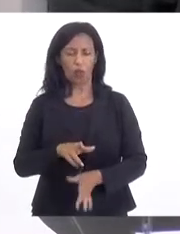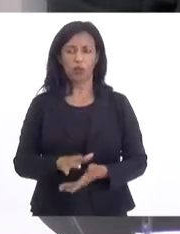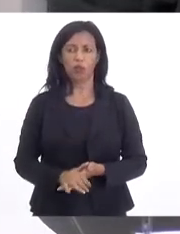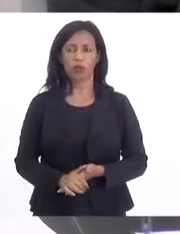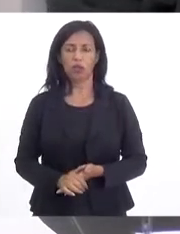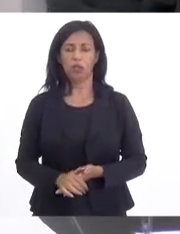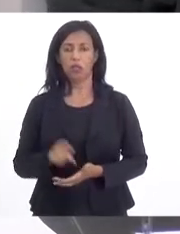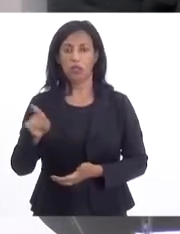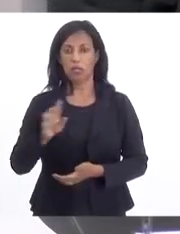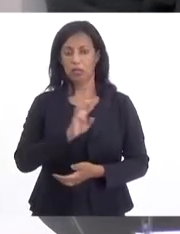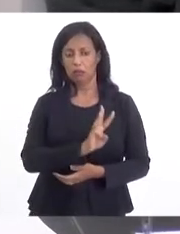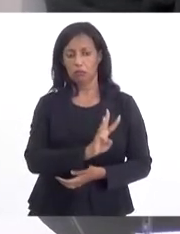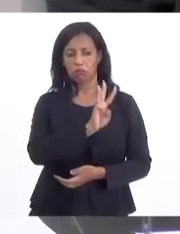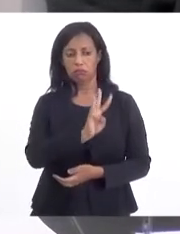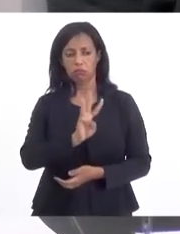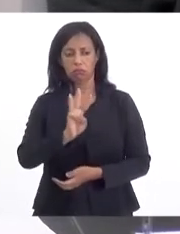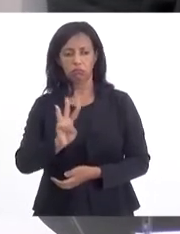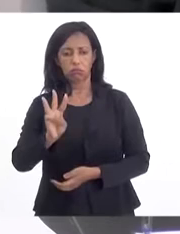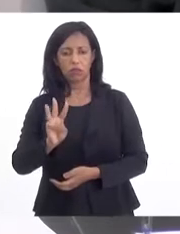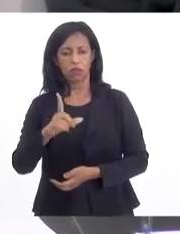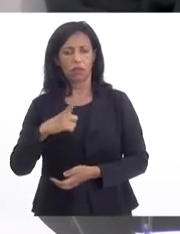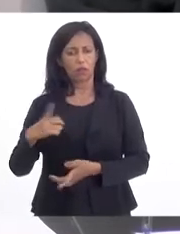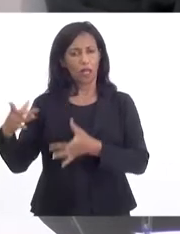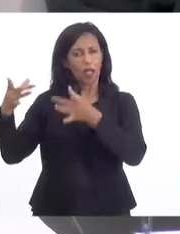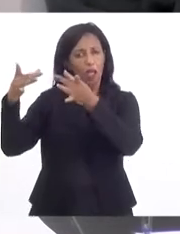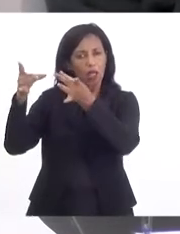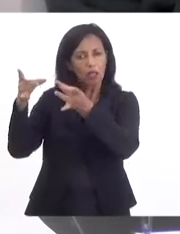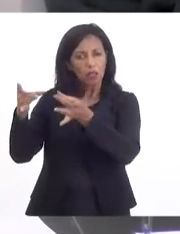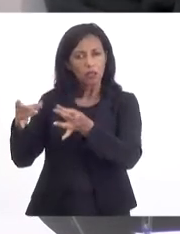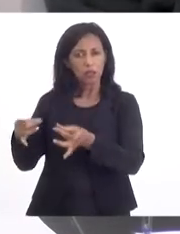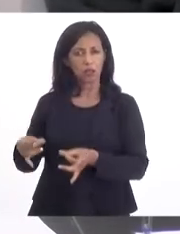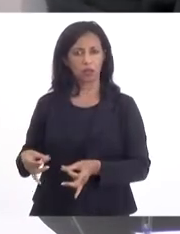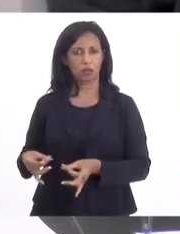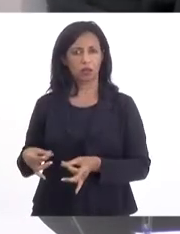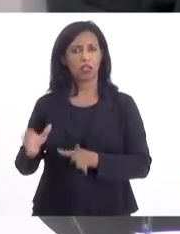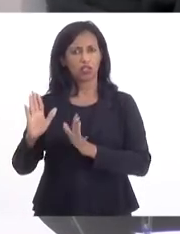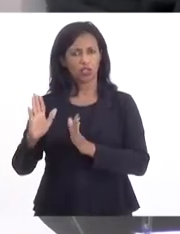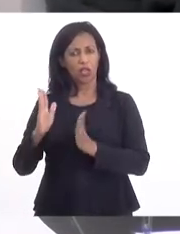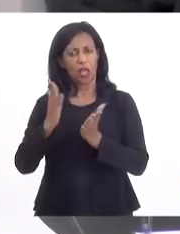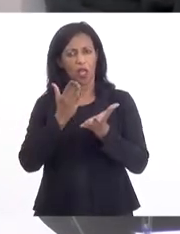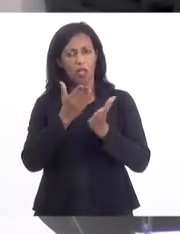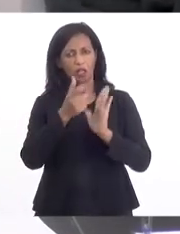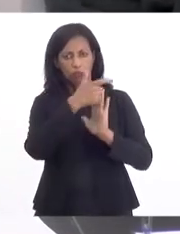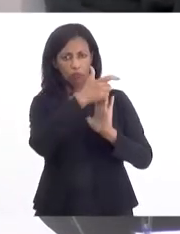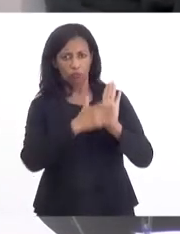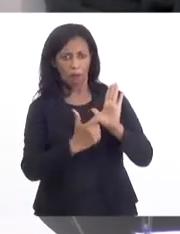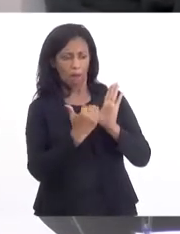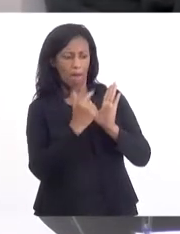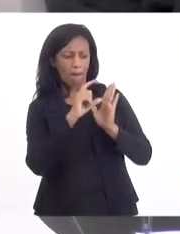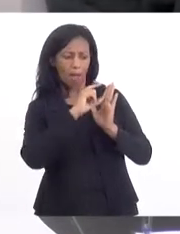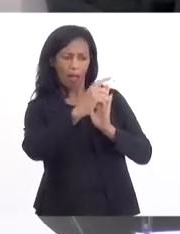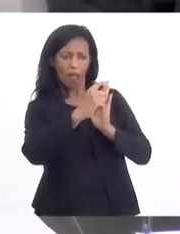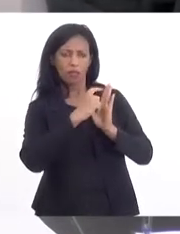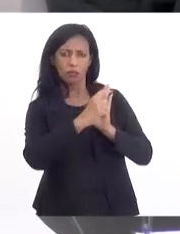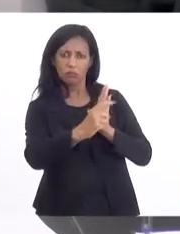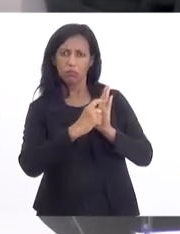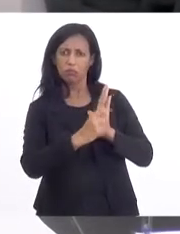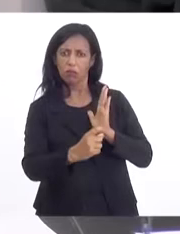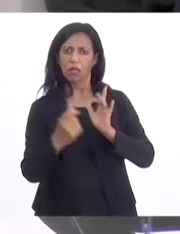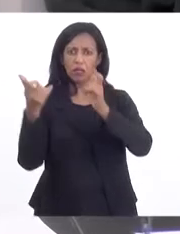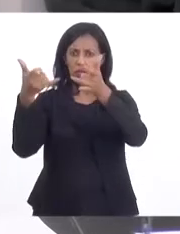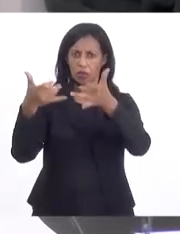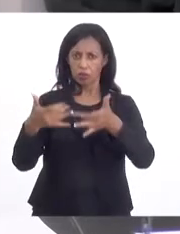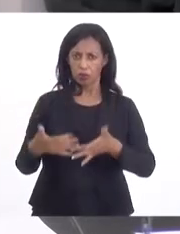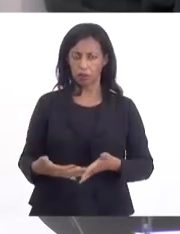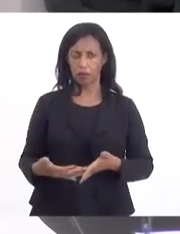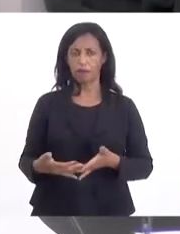Esse site tem um detalhamento de grande parte desses investimentos. Os